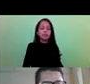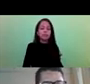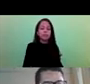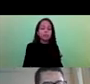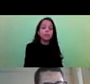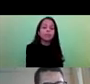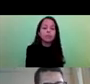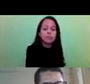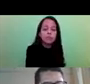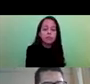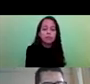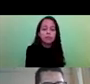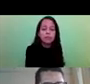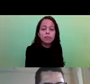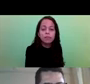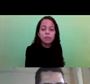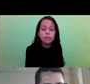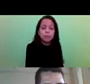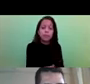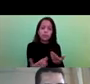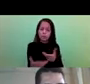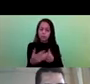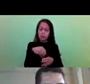que valores estão expressos aí?